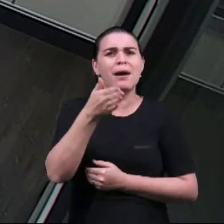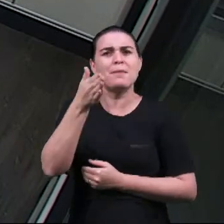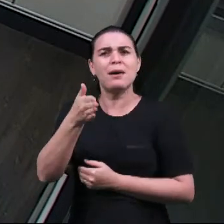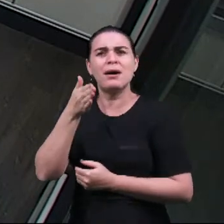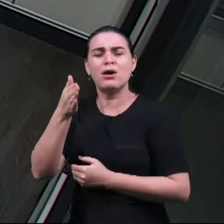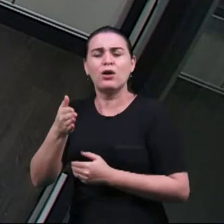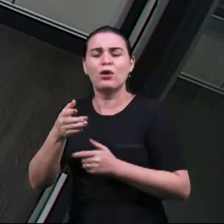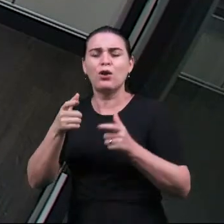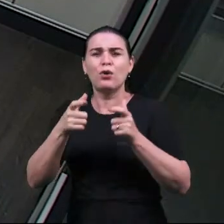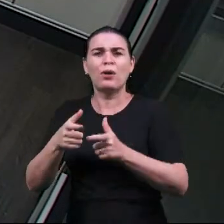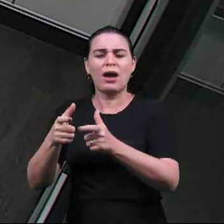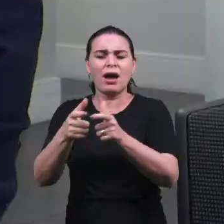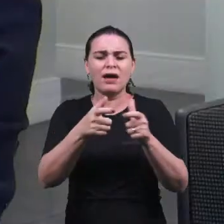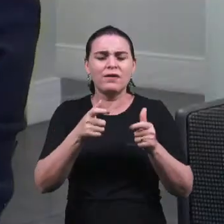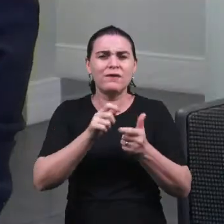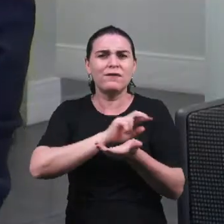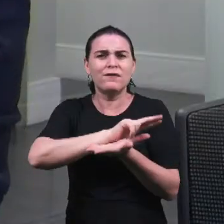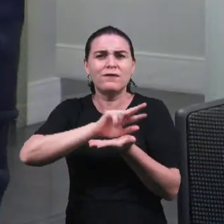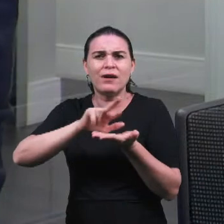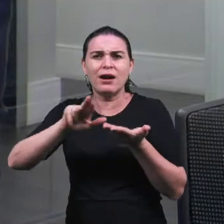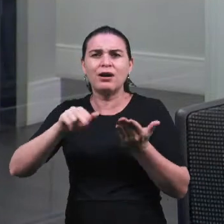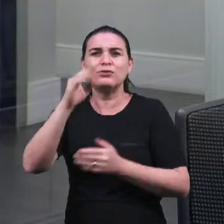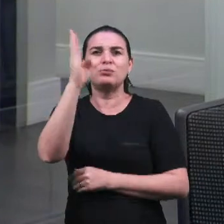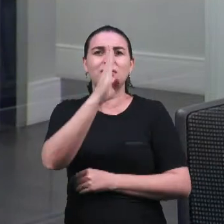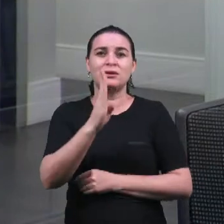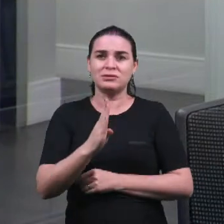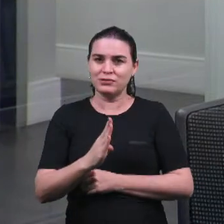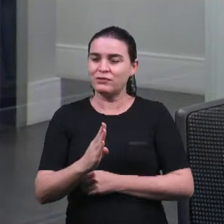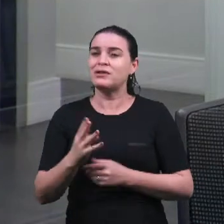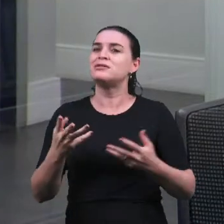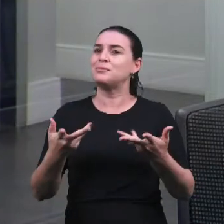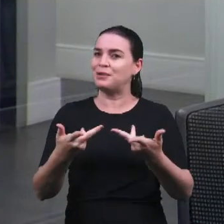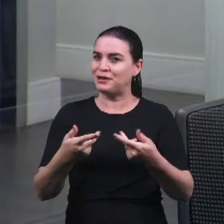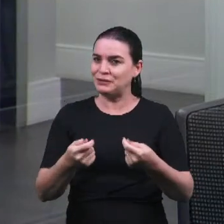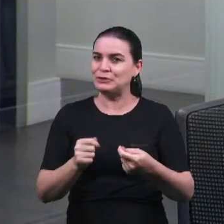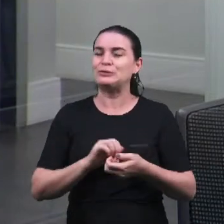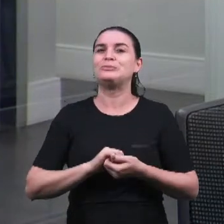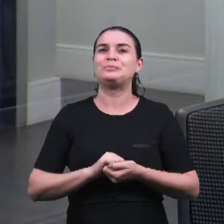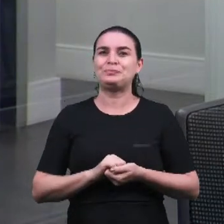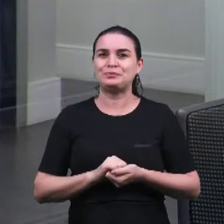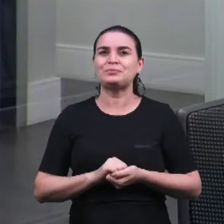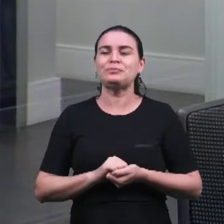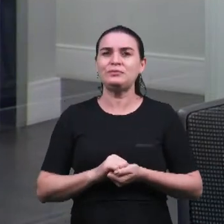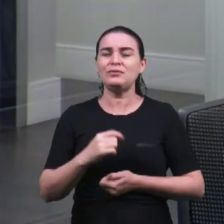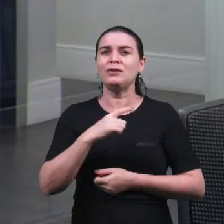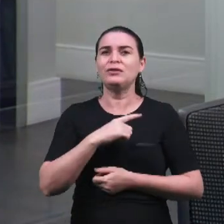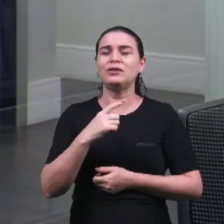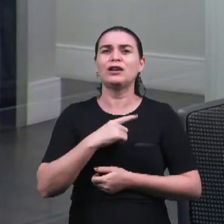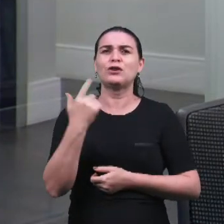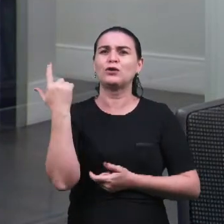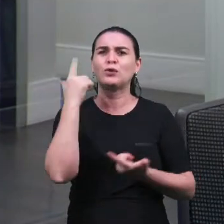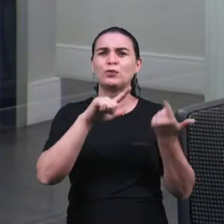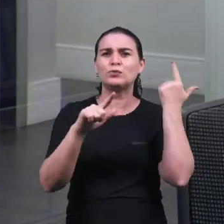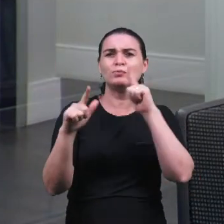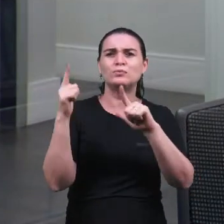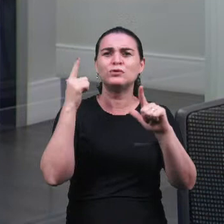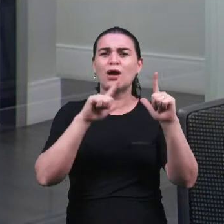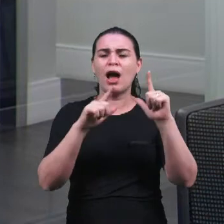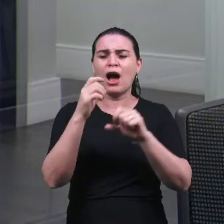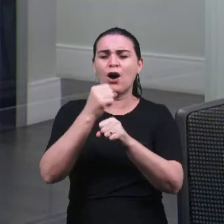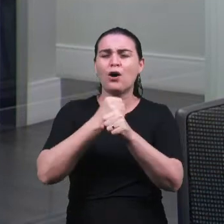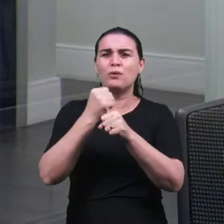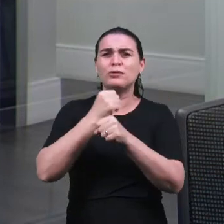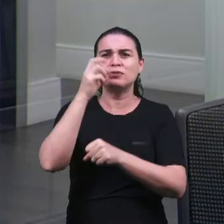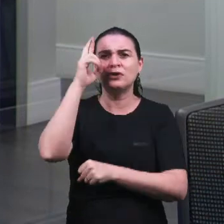que não vai ser isso, né? Olha, que colheita de frutos, né? Seria maravilhoso. Que vamos conquistar, a igreja, a obra do Senhor